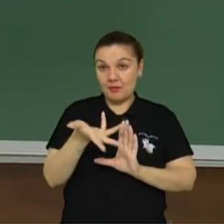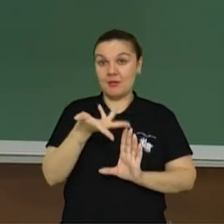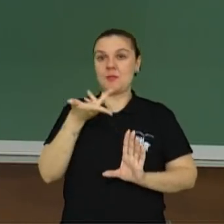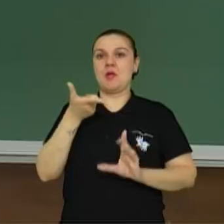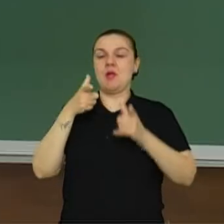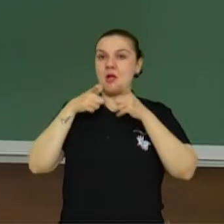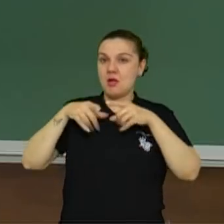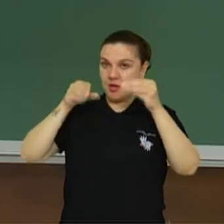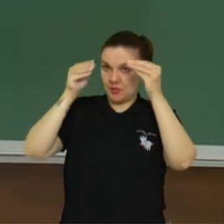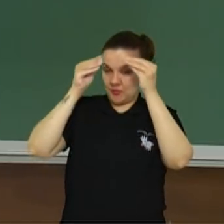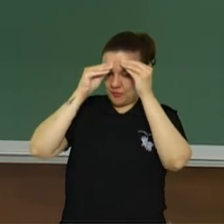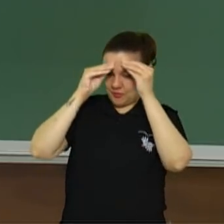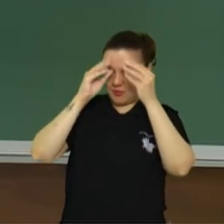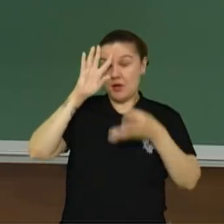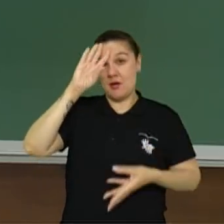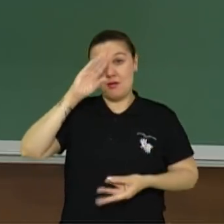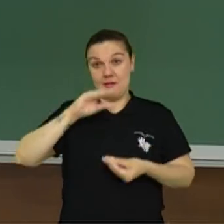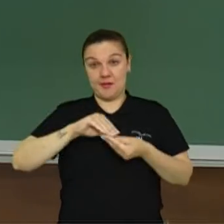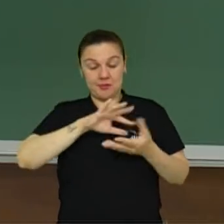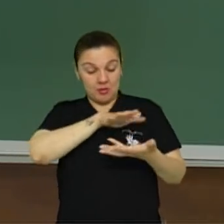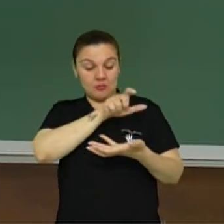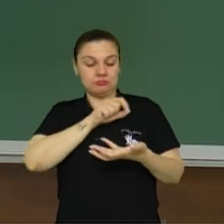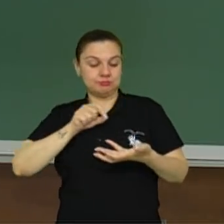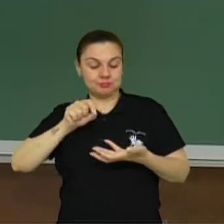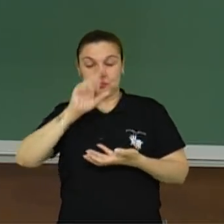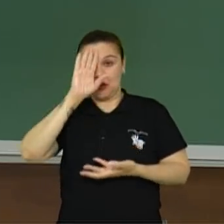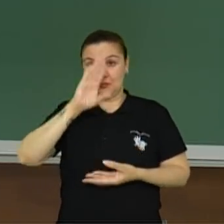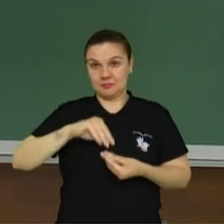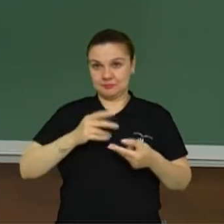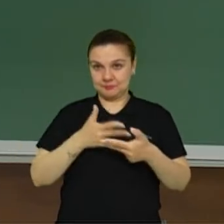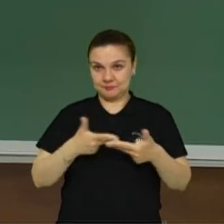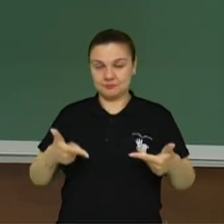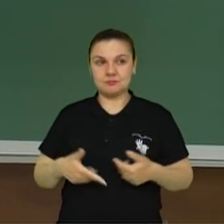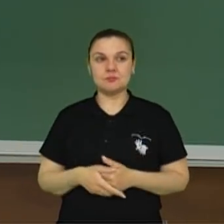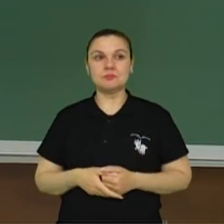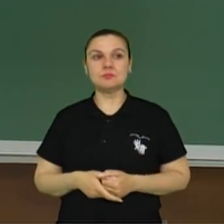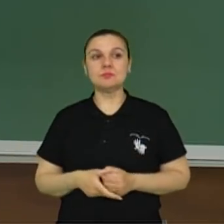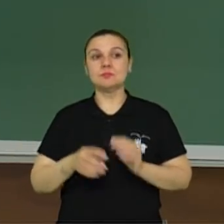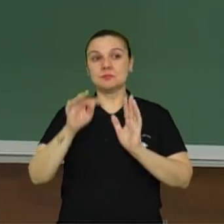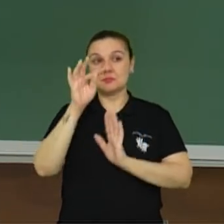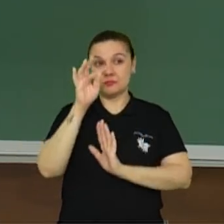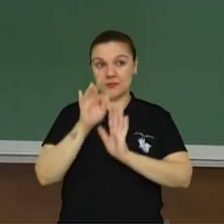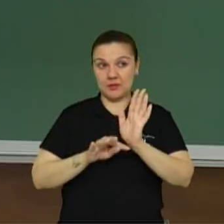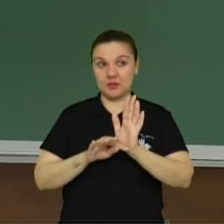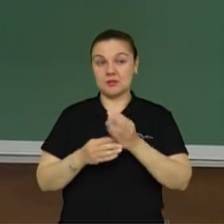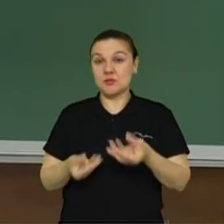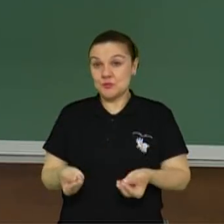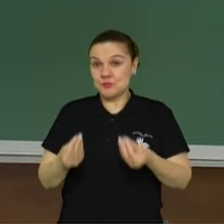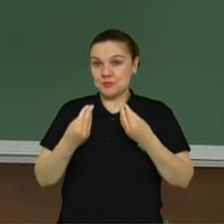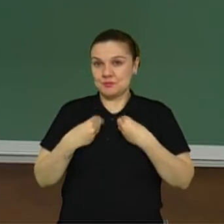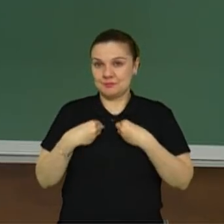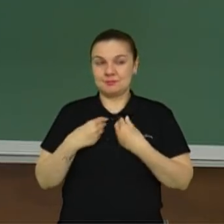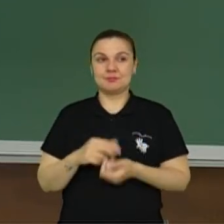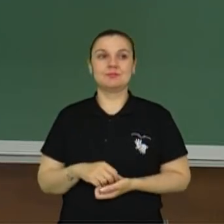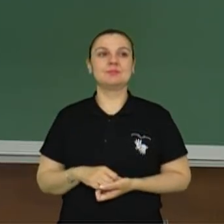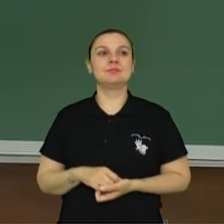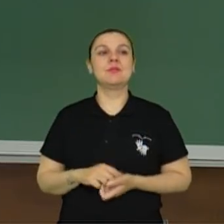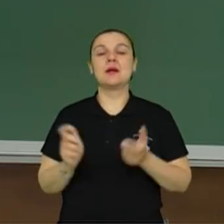nossa linguagem, a compreender o mundo à nossa volta, né? É isso que os textos, né, nos trazem,